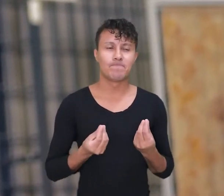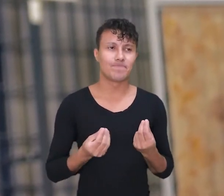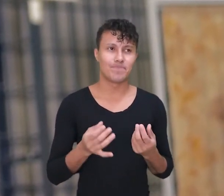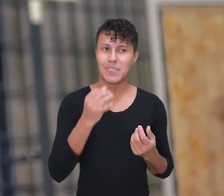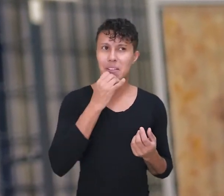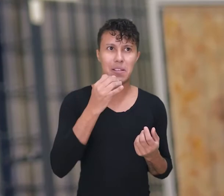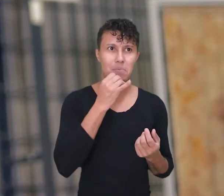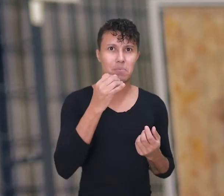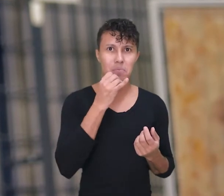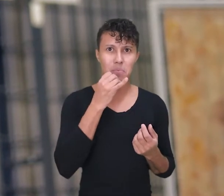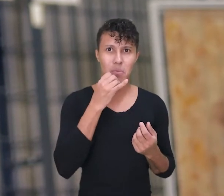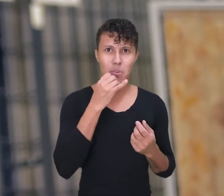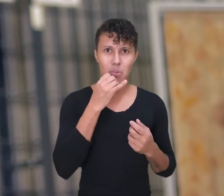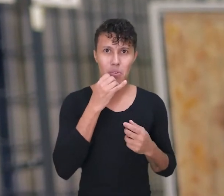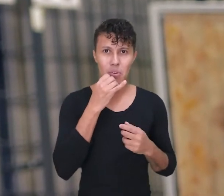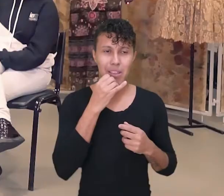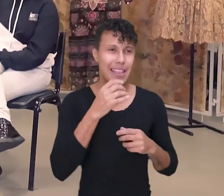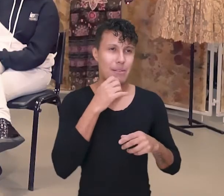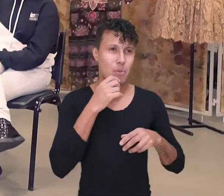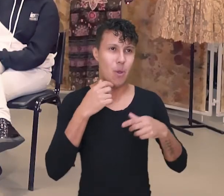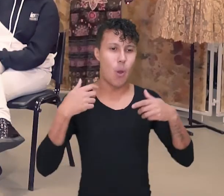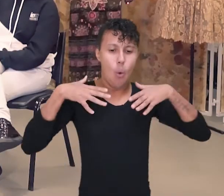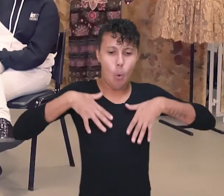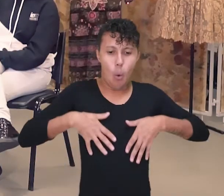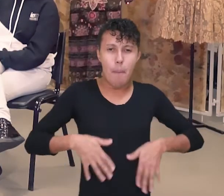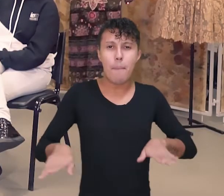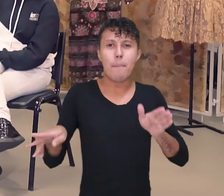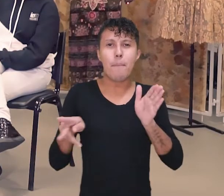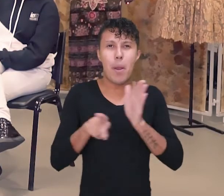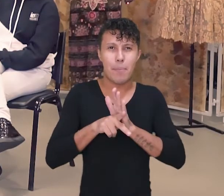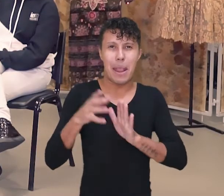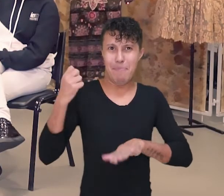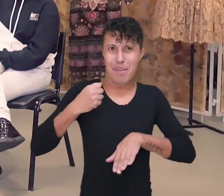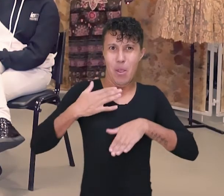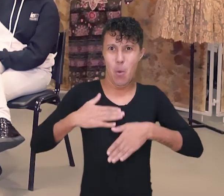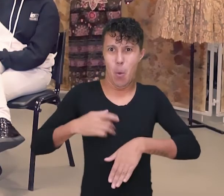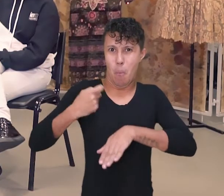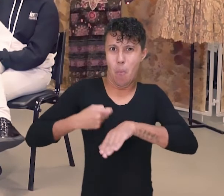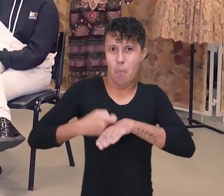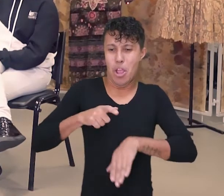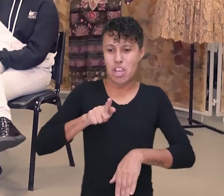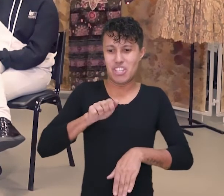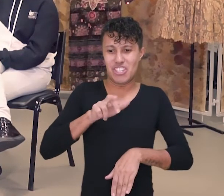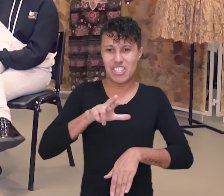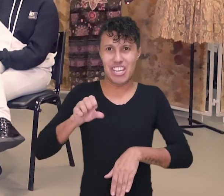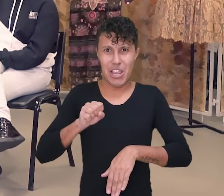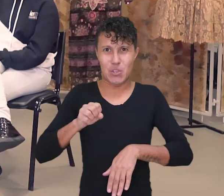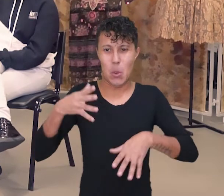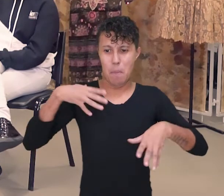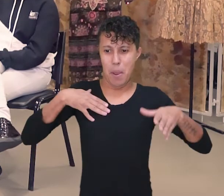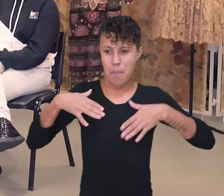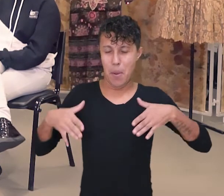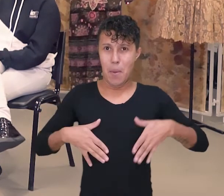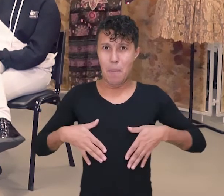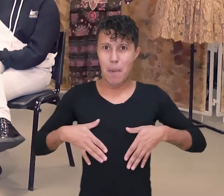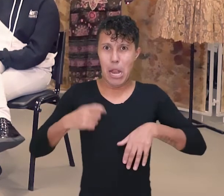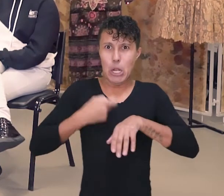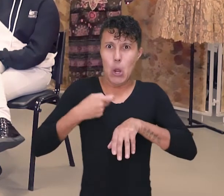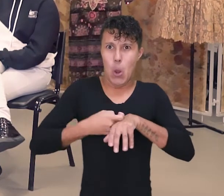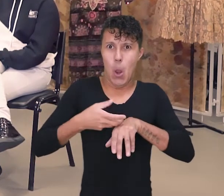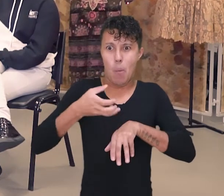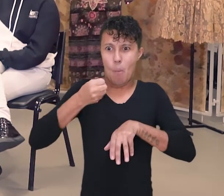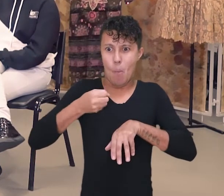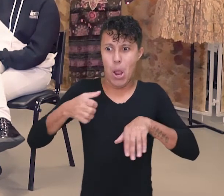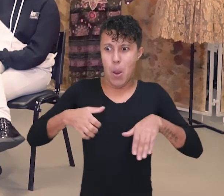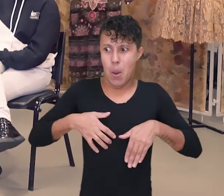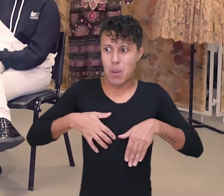É como se a gente vestisse uma roupa de gesso, né? Colocou o gesso secou. Em dado momento você vai ter que mexer aquilo e